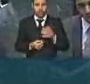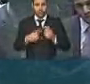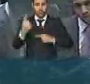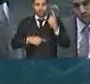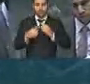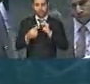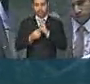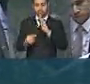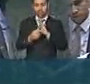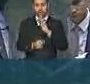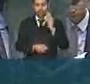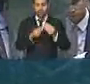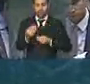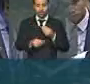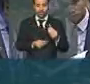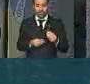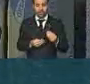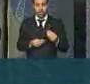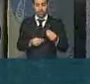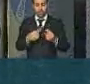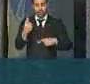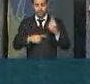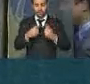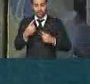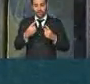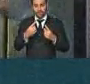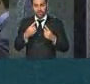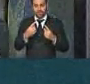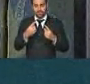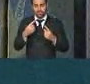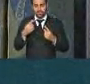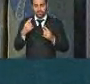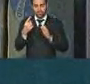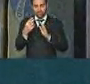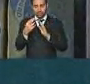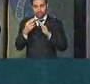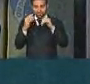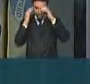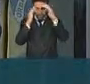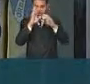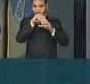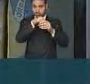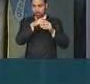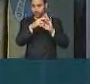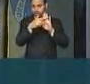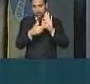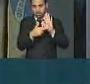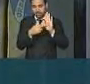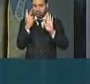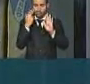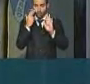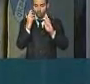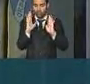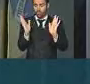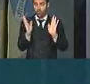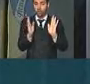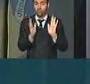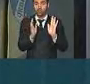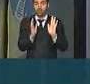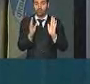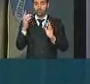destaques a discussão dos destaques será dentro do regimento com a discussão